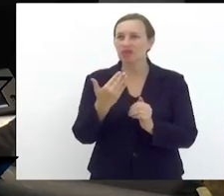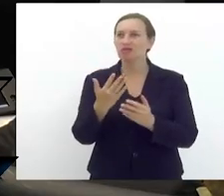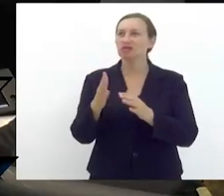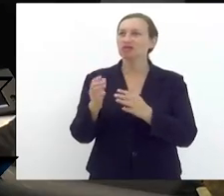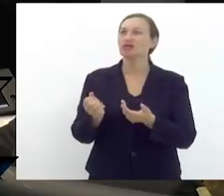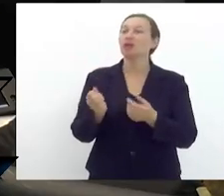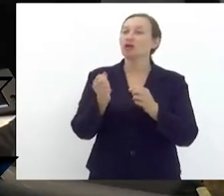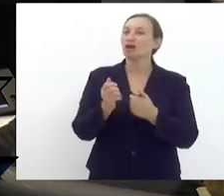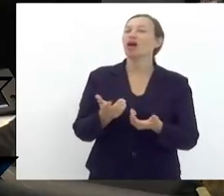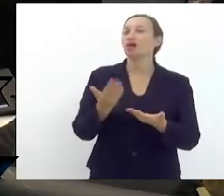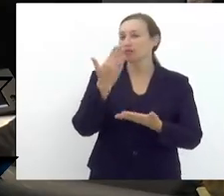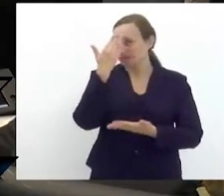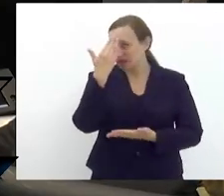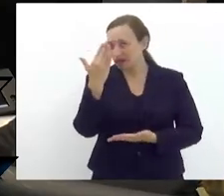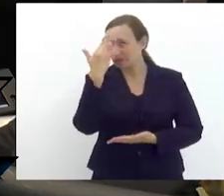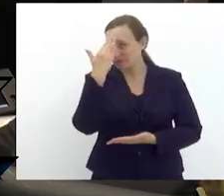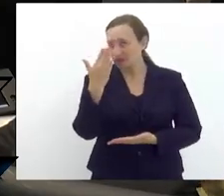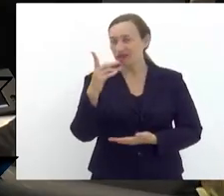abençoe obrigado